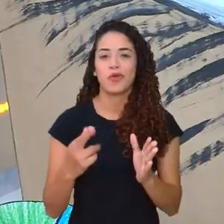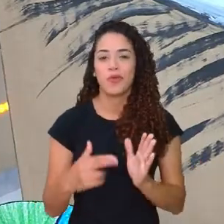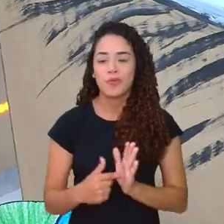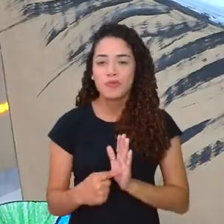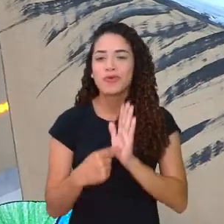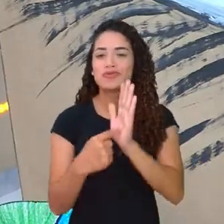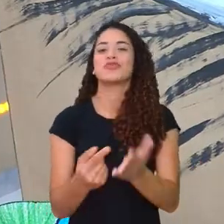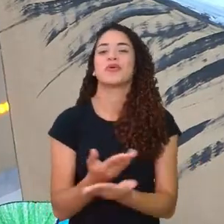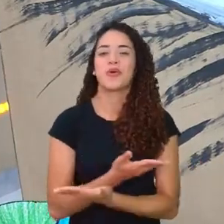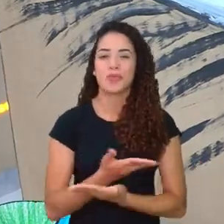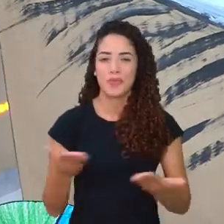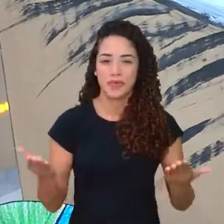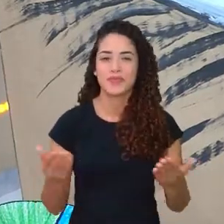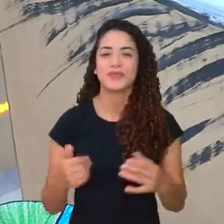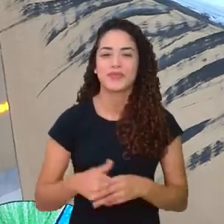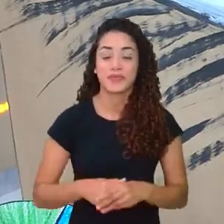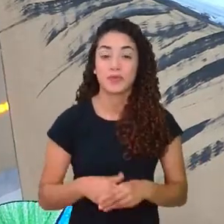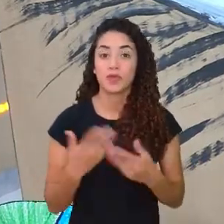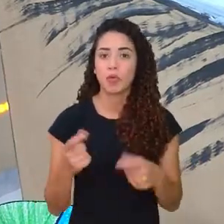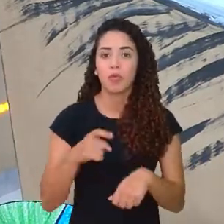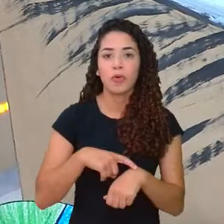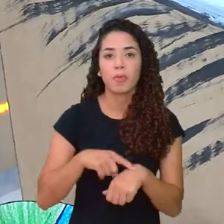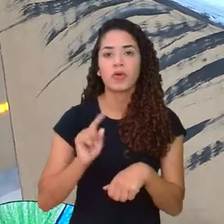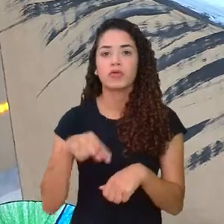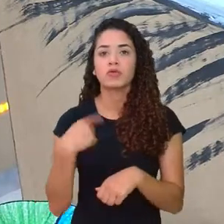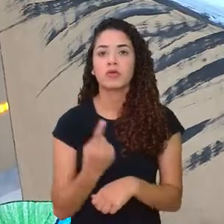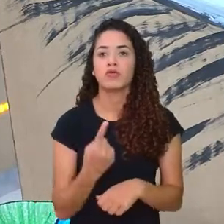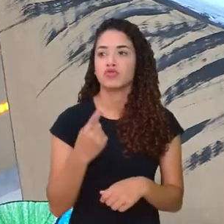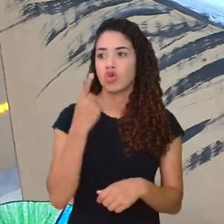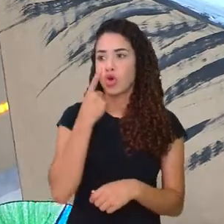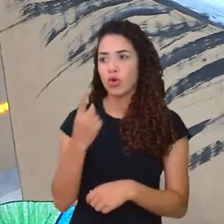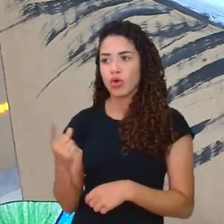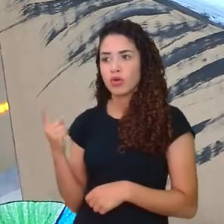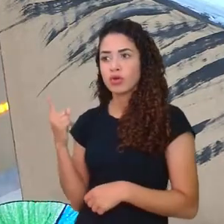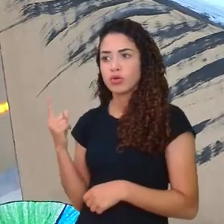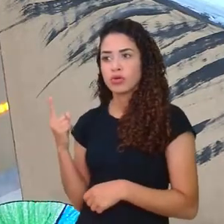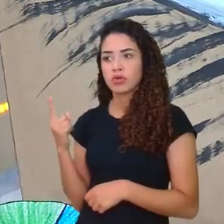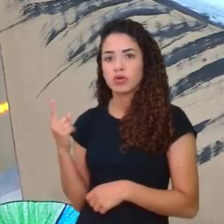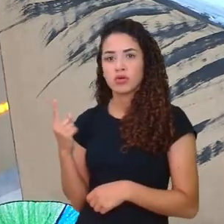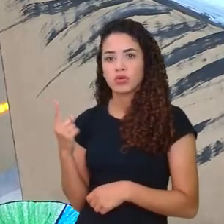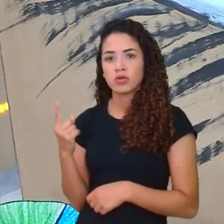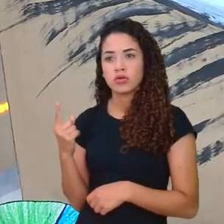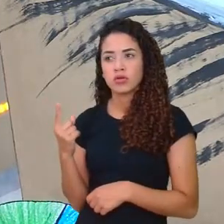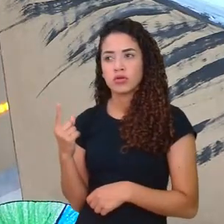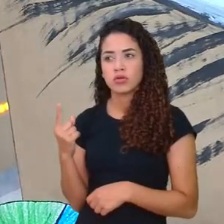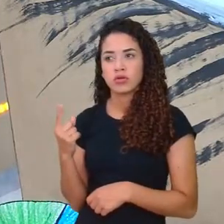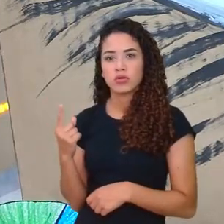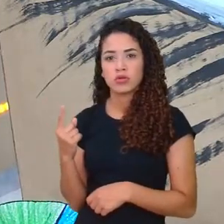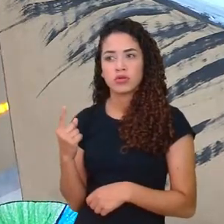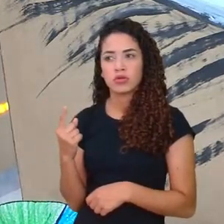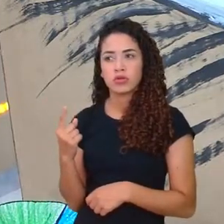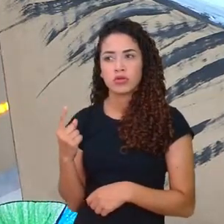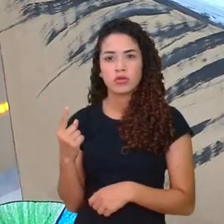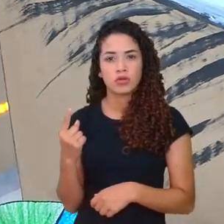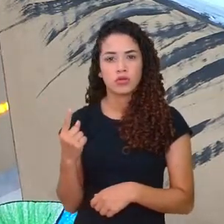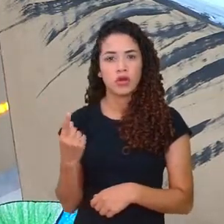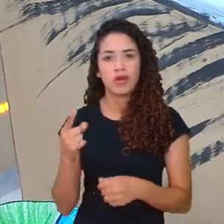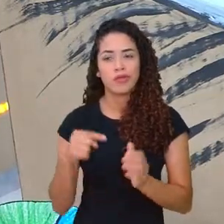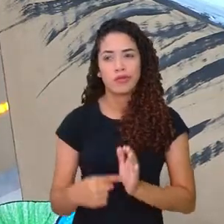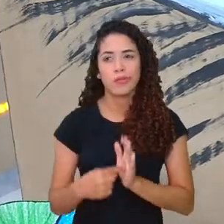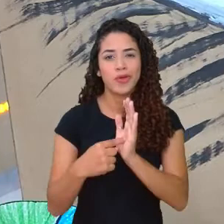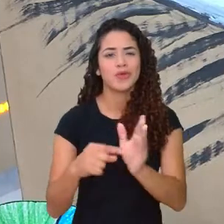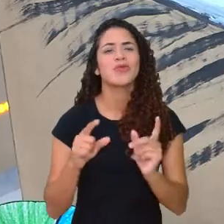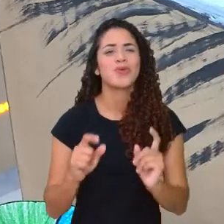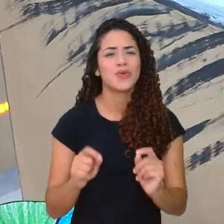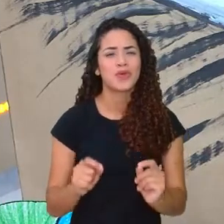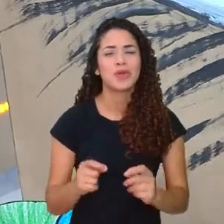com vocês. E na medida que a gente vai girar, a gente vai ver que o que é que a gente está querendo representar aqui,